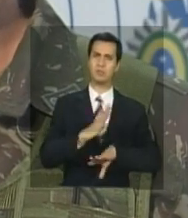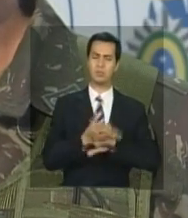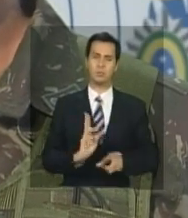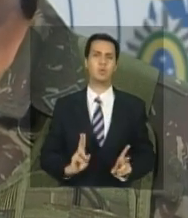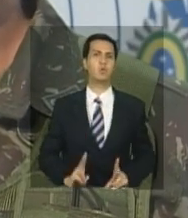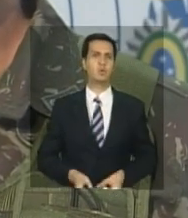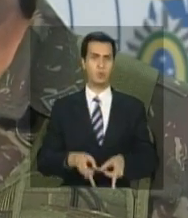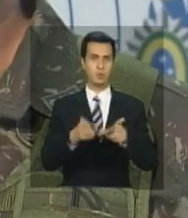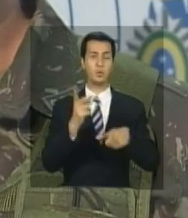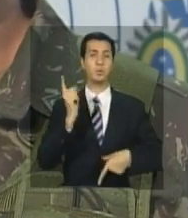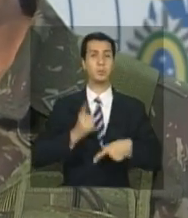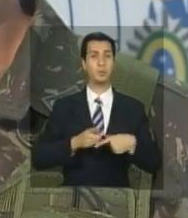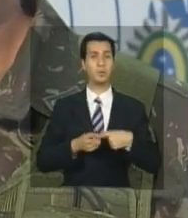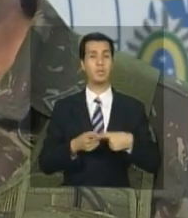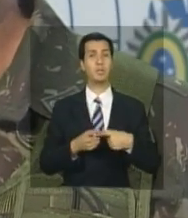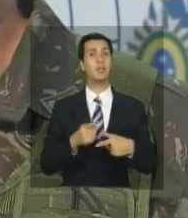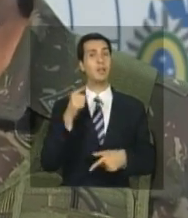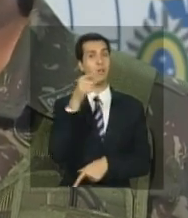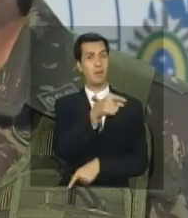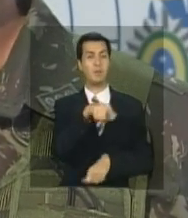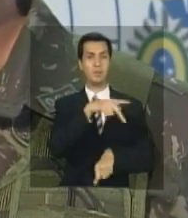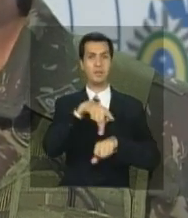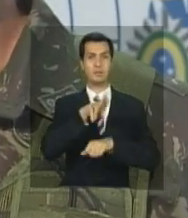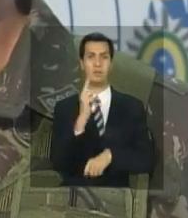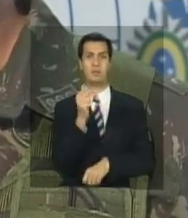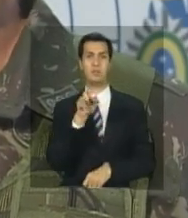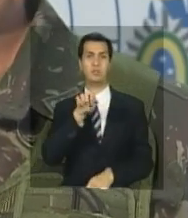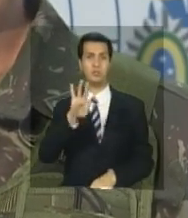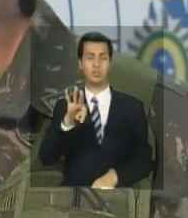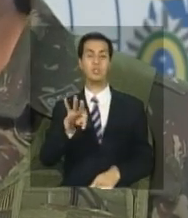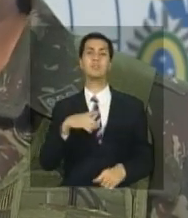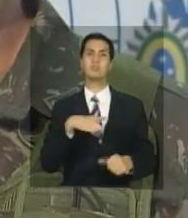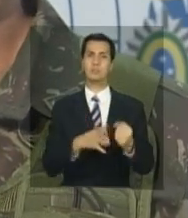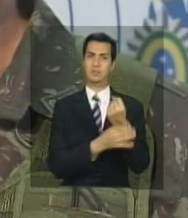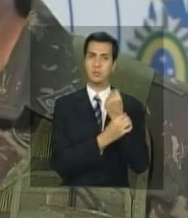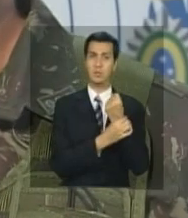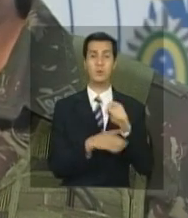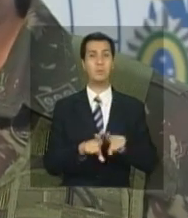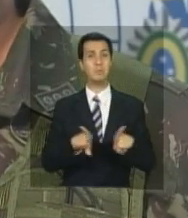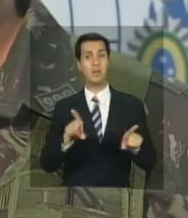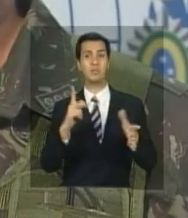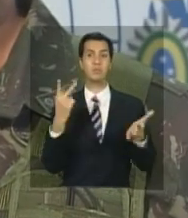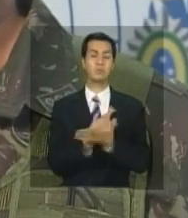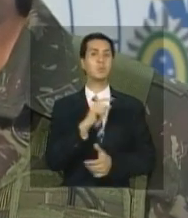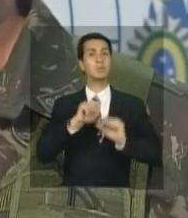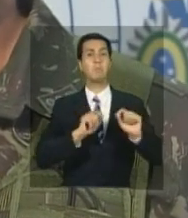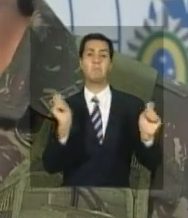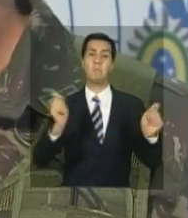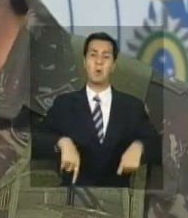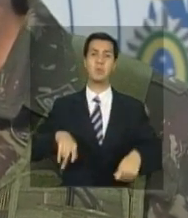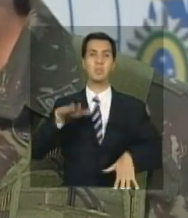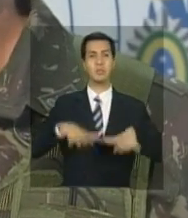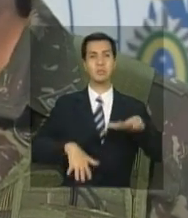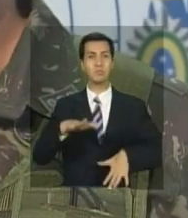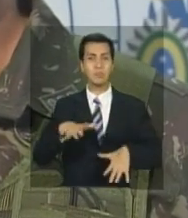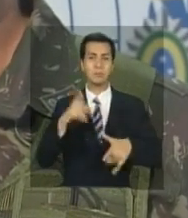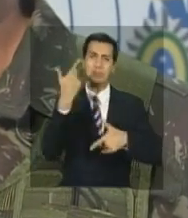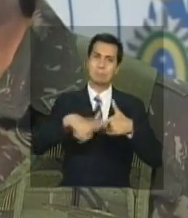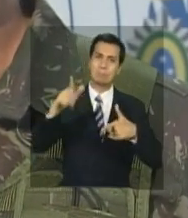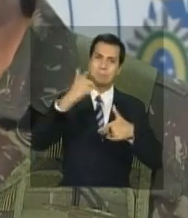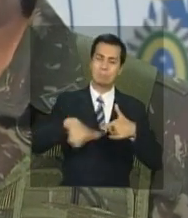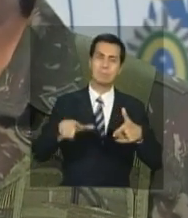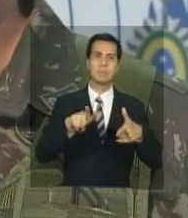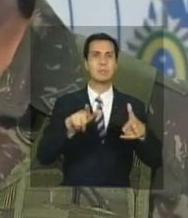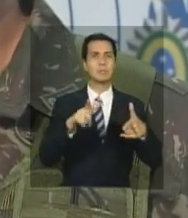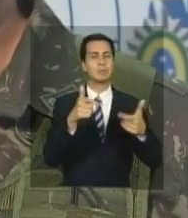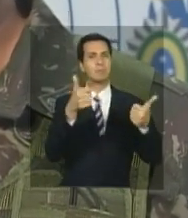porque apesar de um ambiente seguro, estar seguro, ele é de uma estabilidade relativa. e alguma coisa, esse ambiente pode se